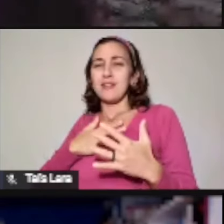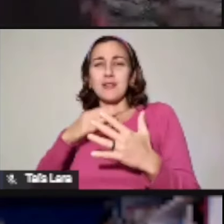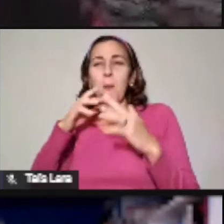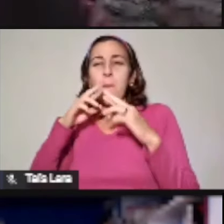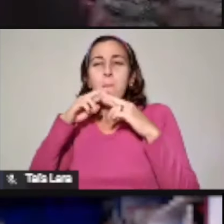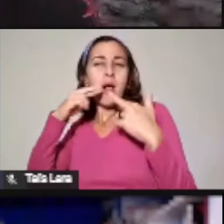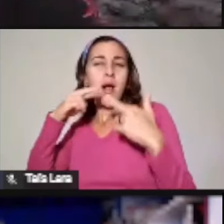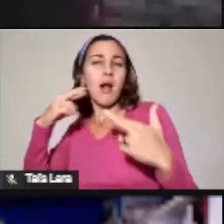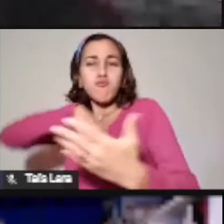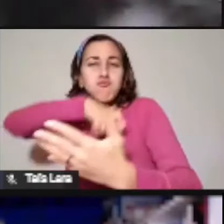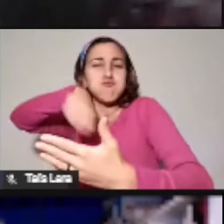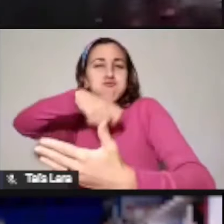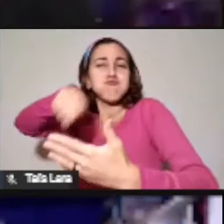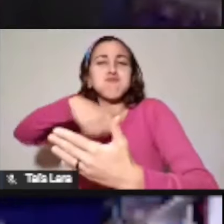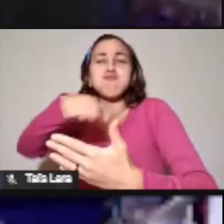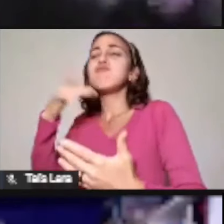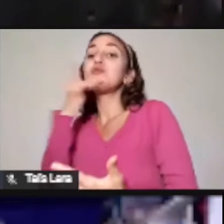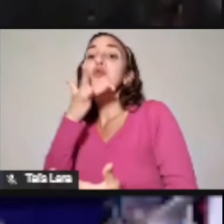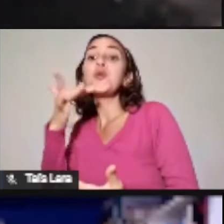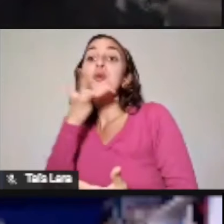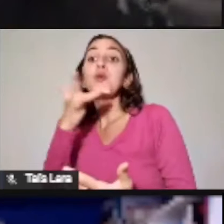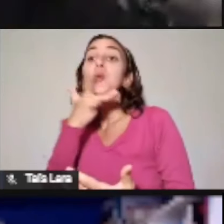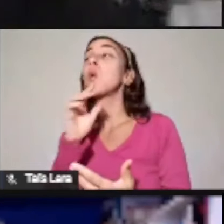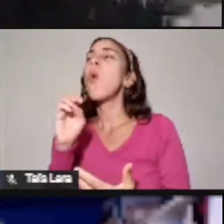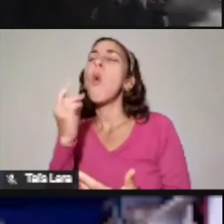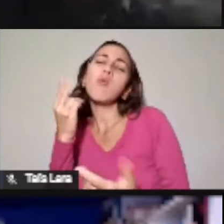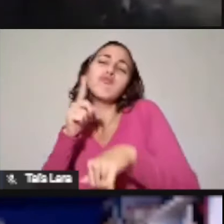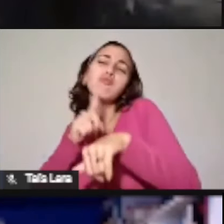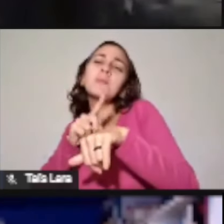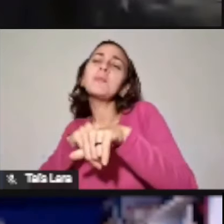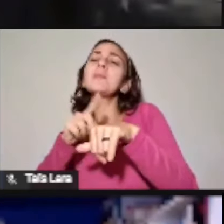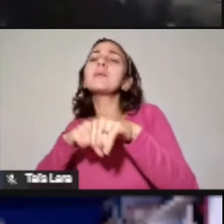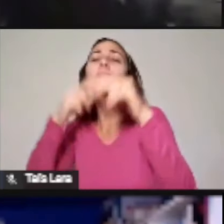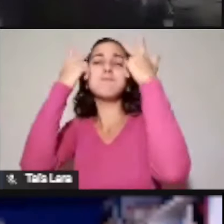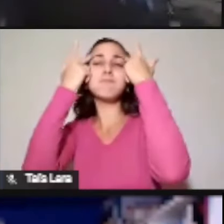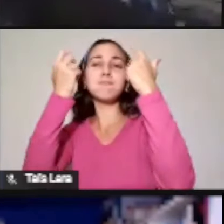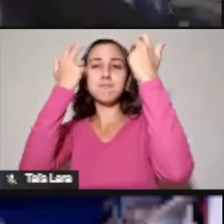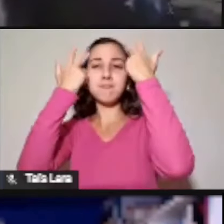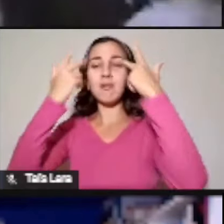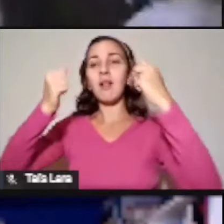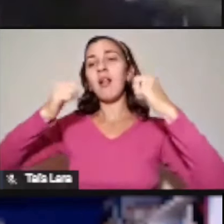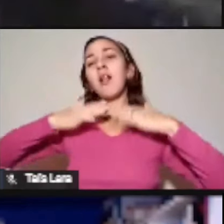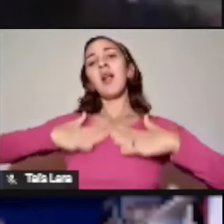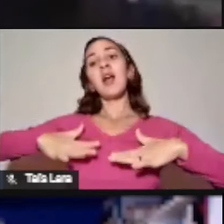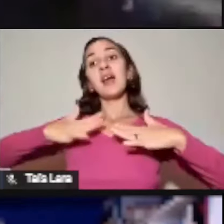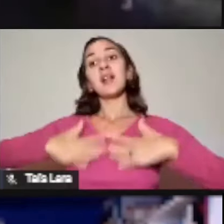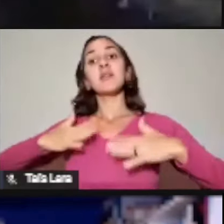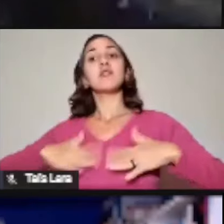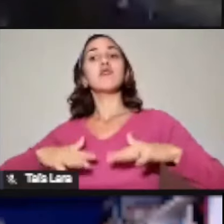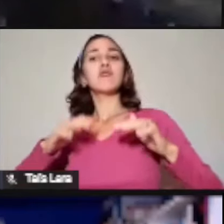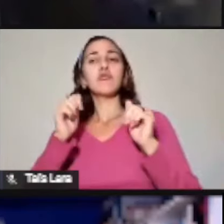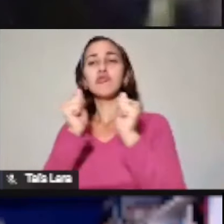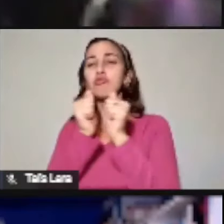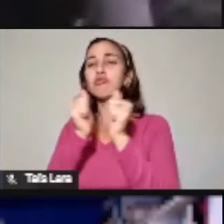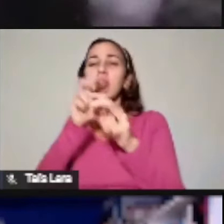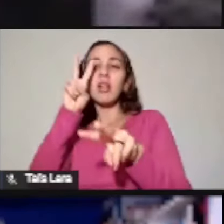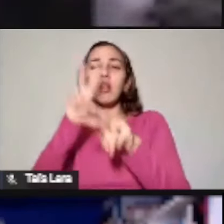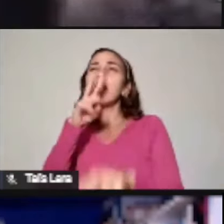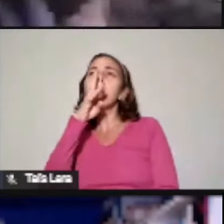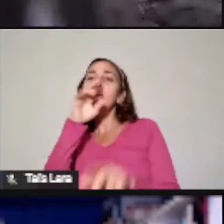momento que vocês chegam, ai, tá todo mundo relaxando em casa, liga a TV, ou tá todo mundo sentado na sala,